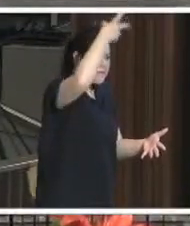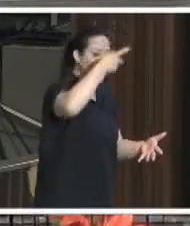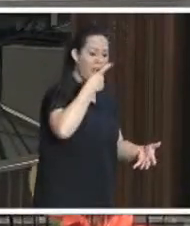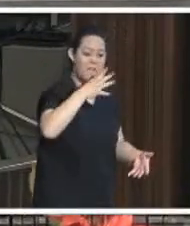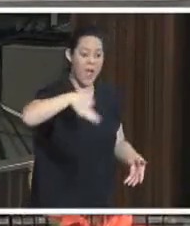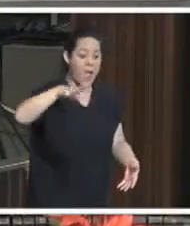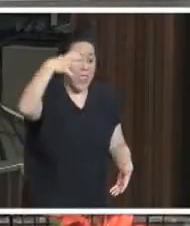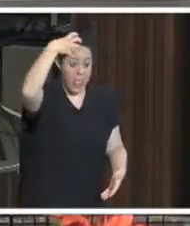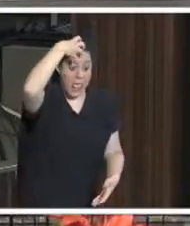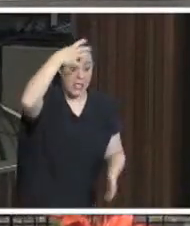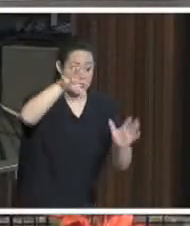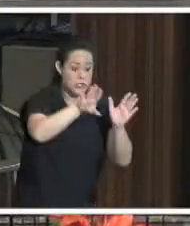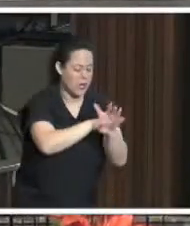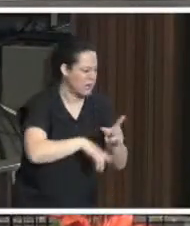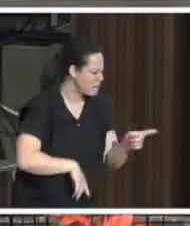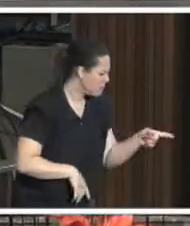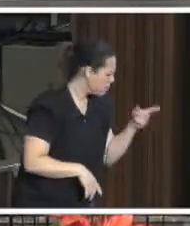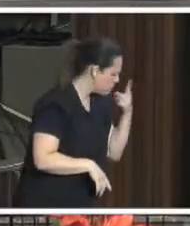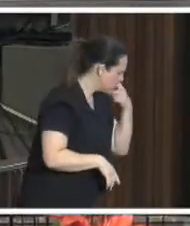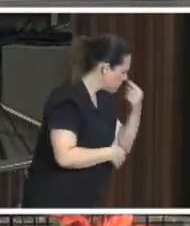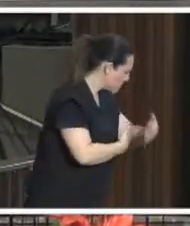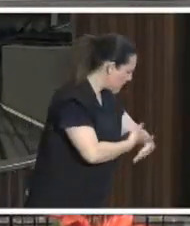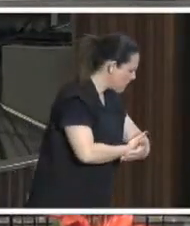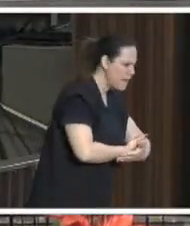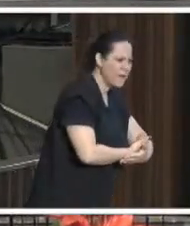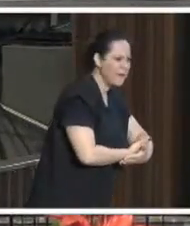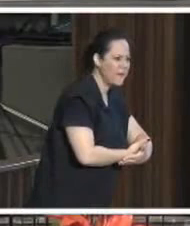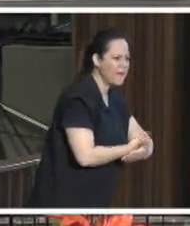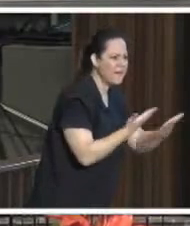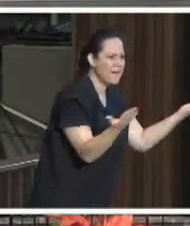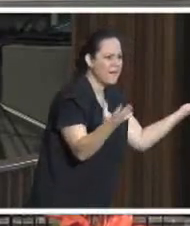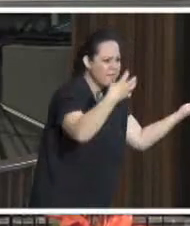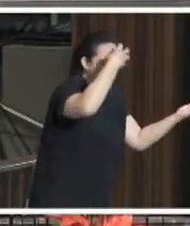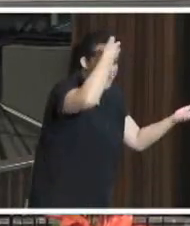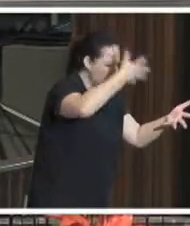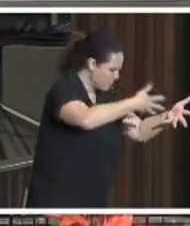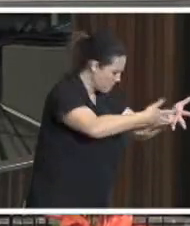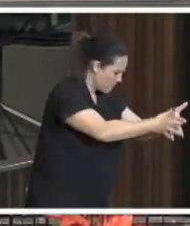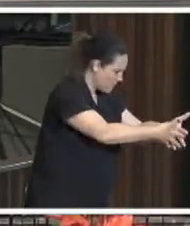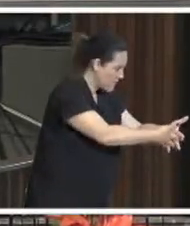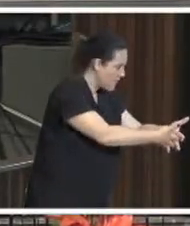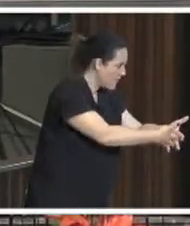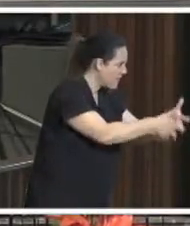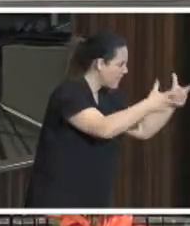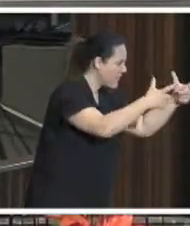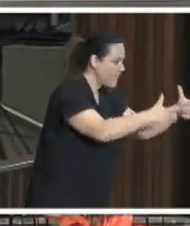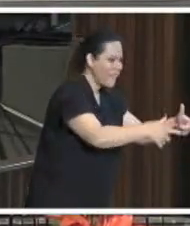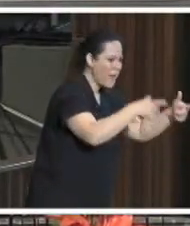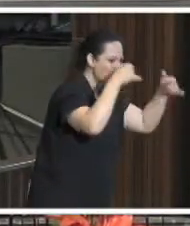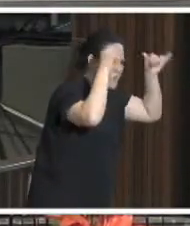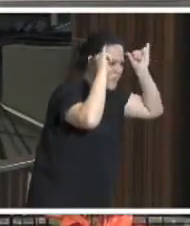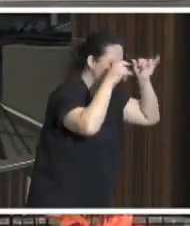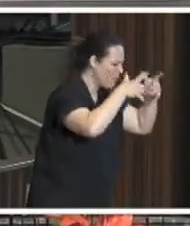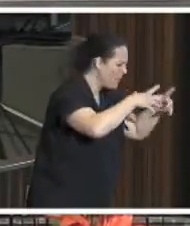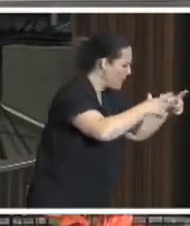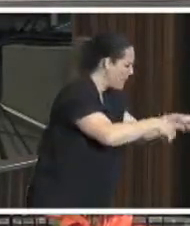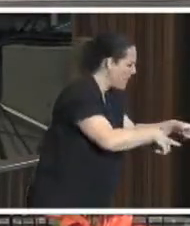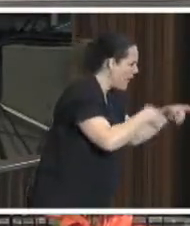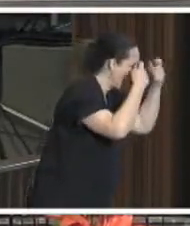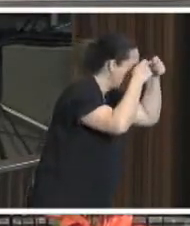ver, mas eles sabiam que aquela era a palavra